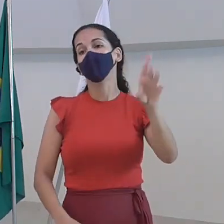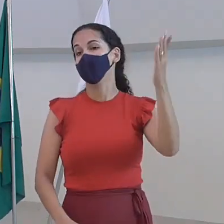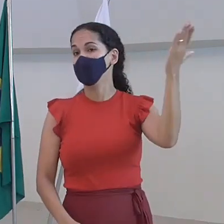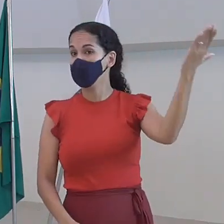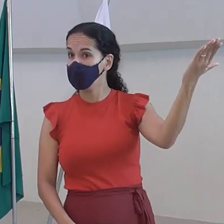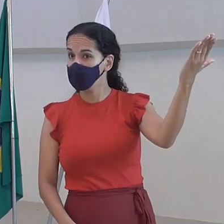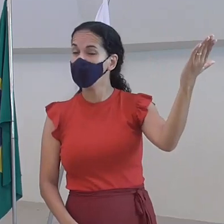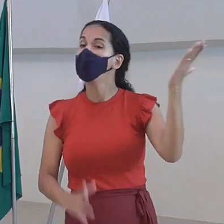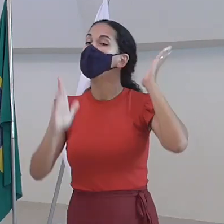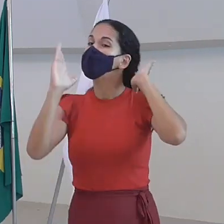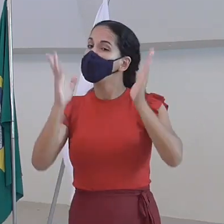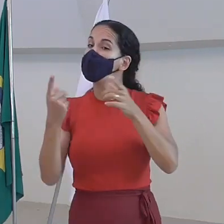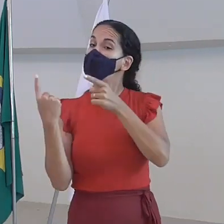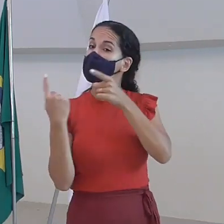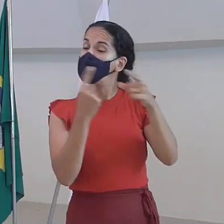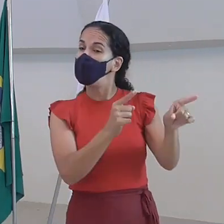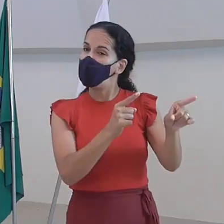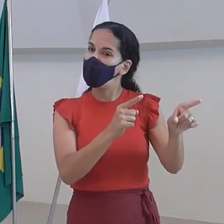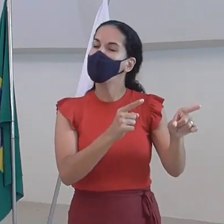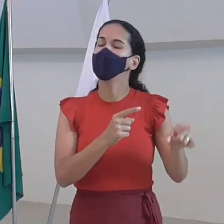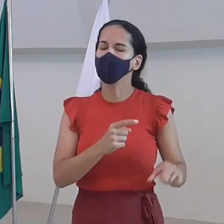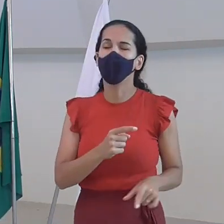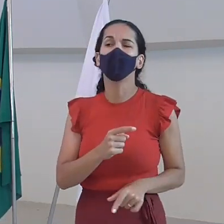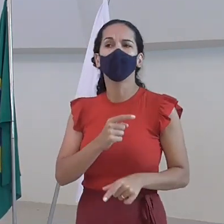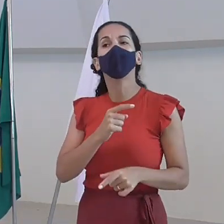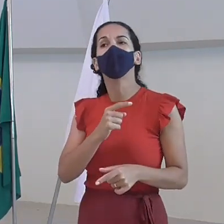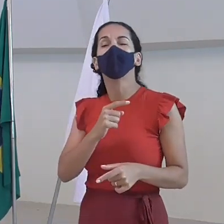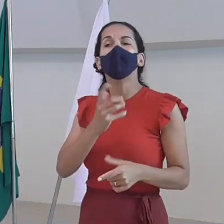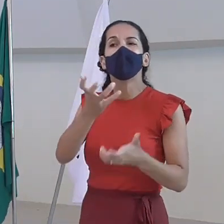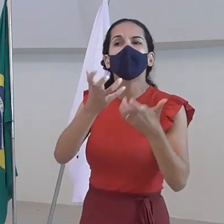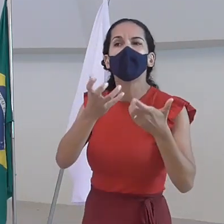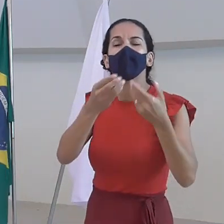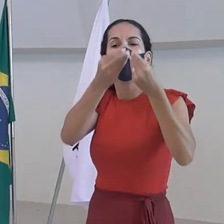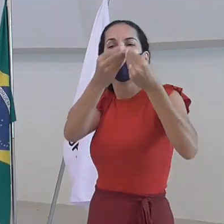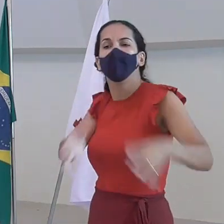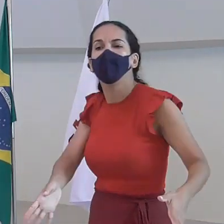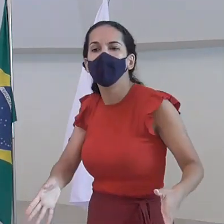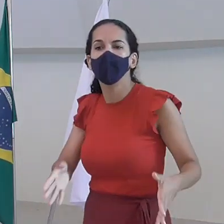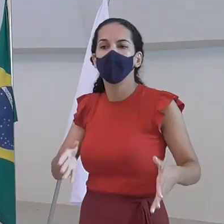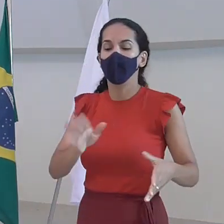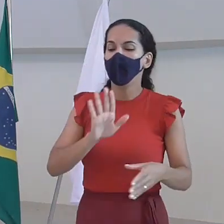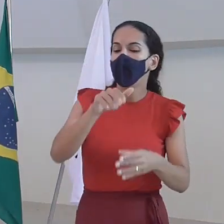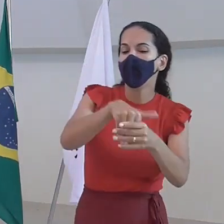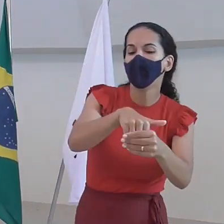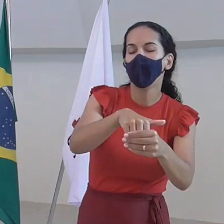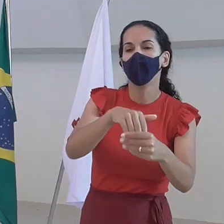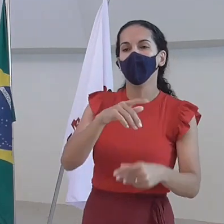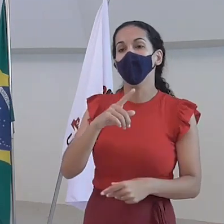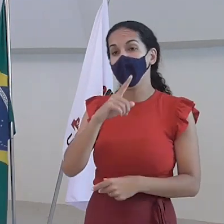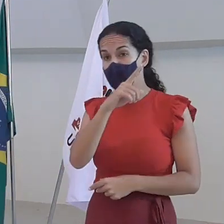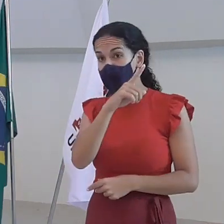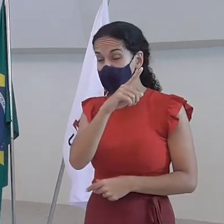as tentativas de desestabilizar a democracia e a confiança do povo na lisura das